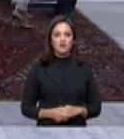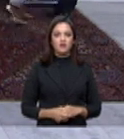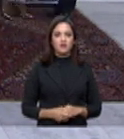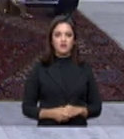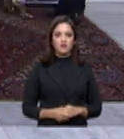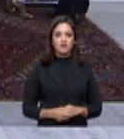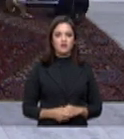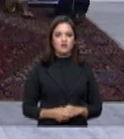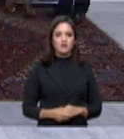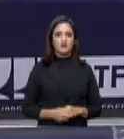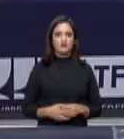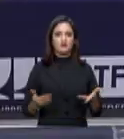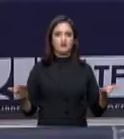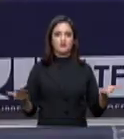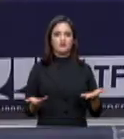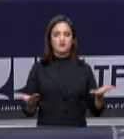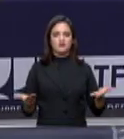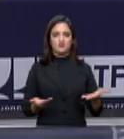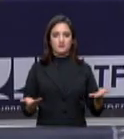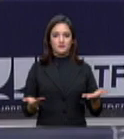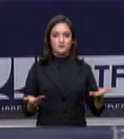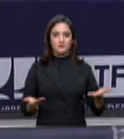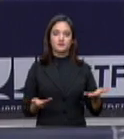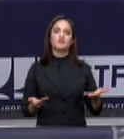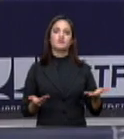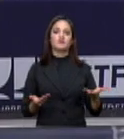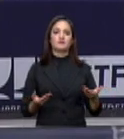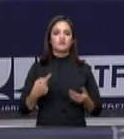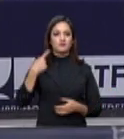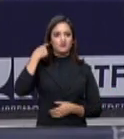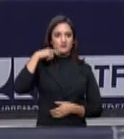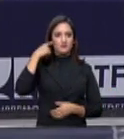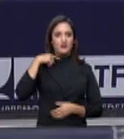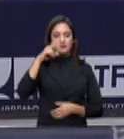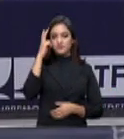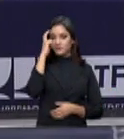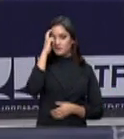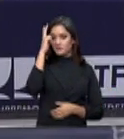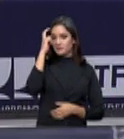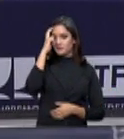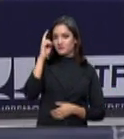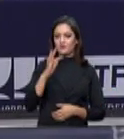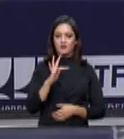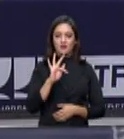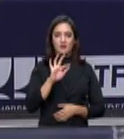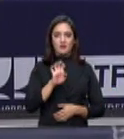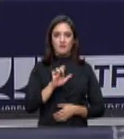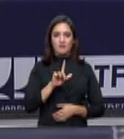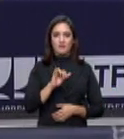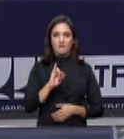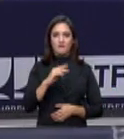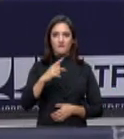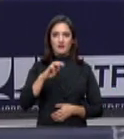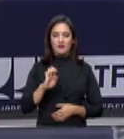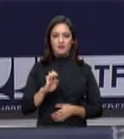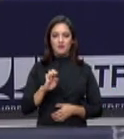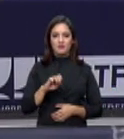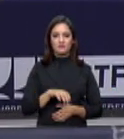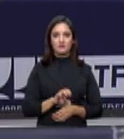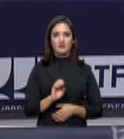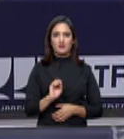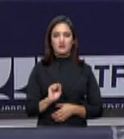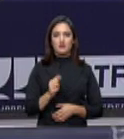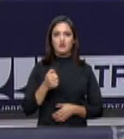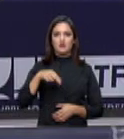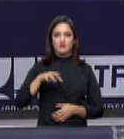Nesse instante, passo a palavra à sua senhoria, o senhor doutor Felipe Santa Cruz, presidente do Conselho Federal da Ordem dos